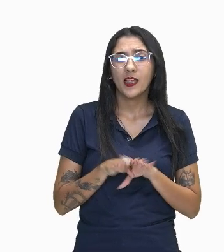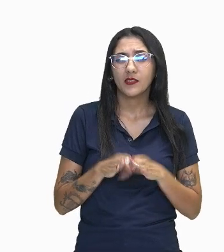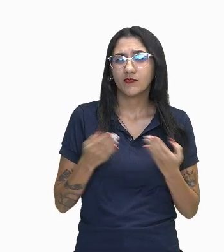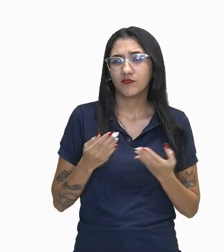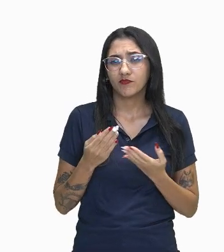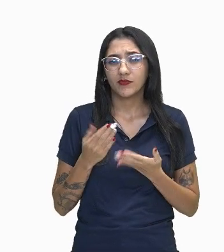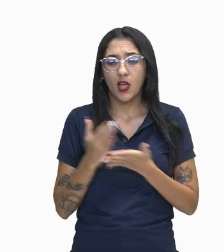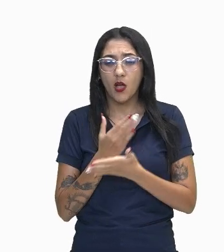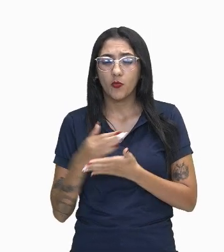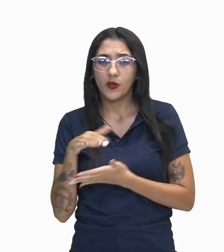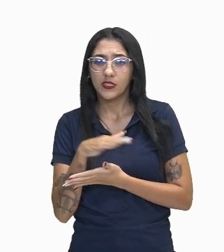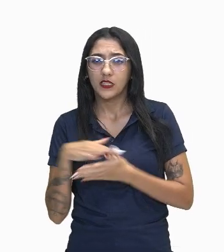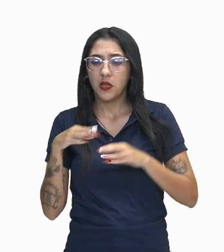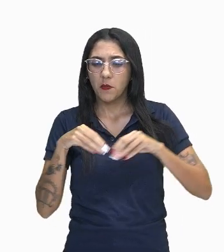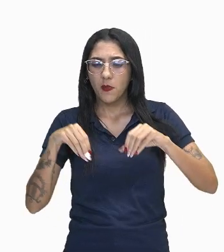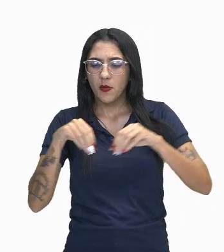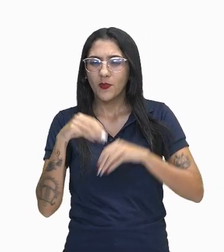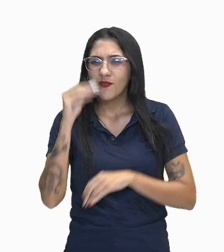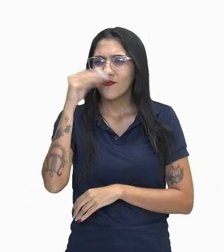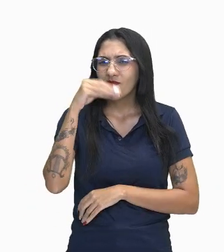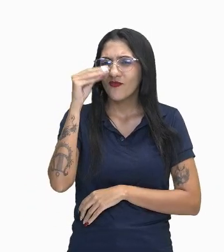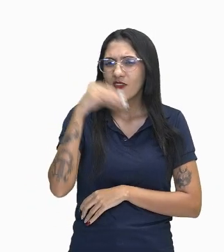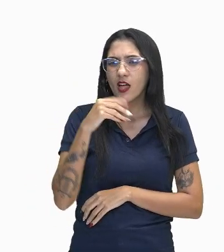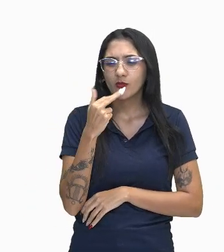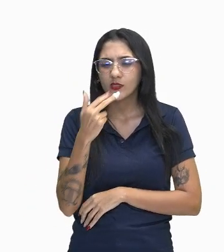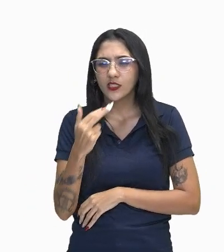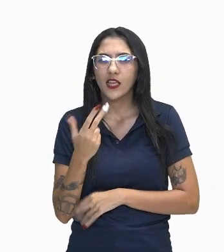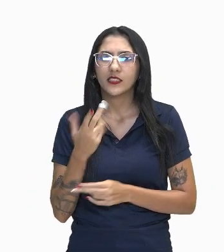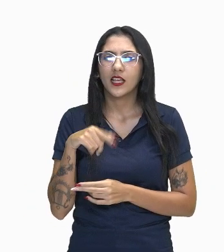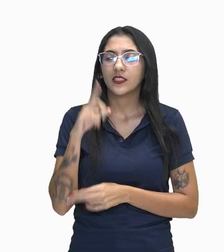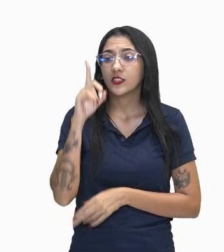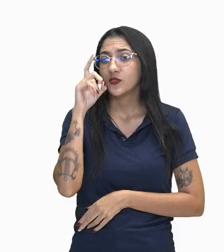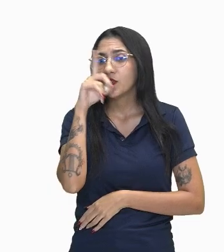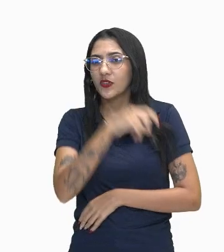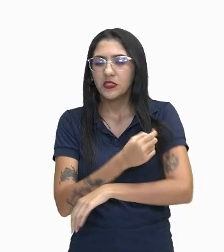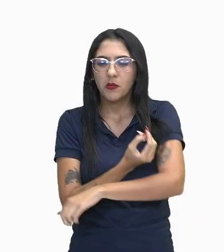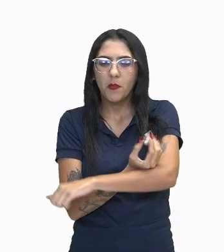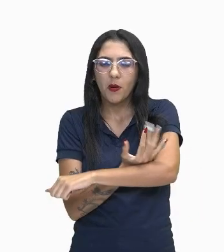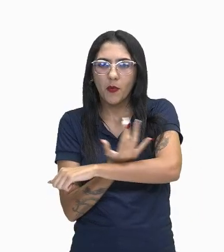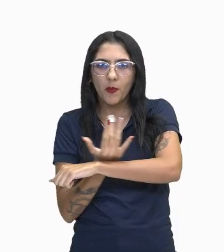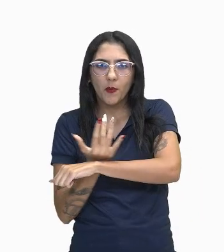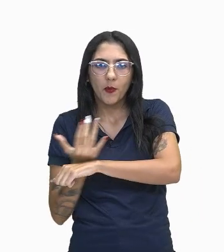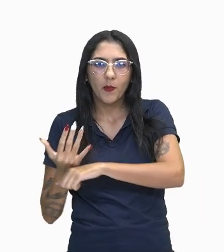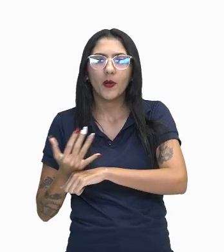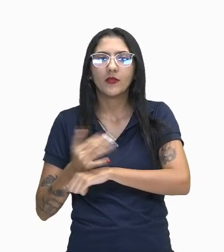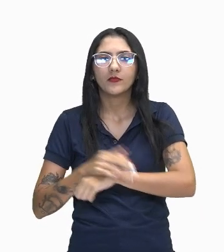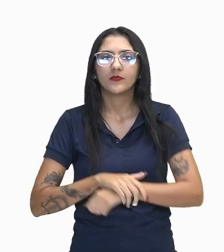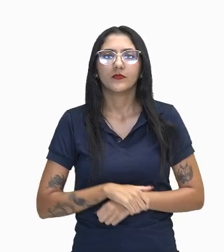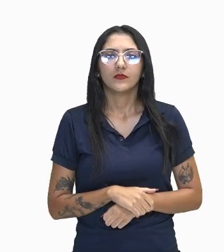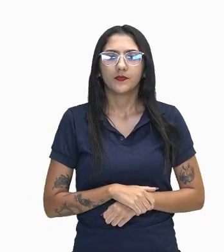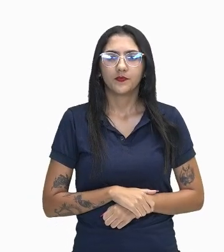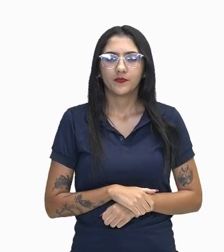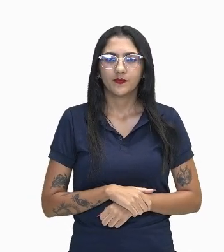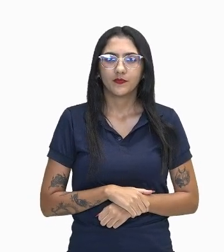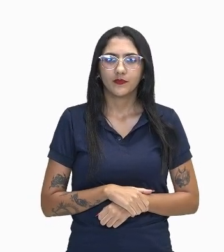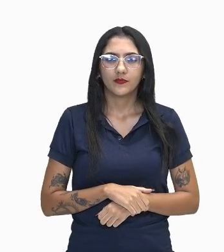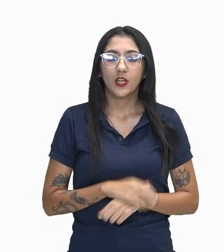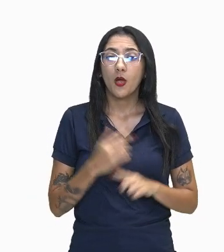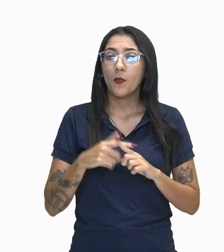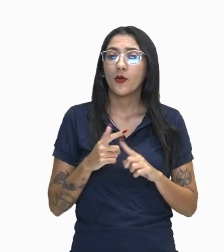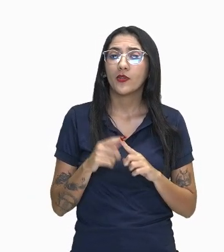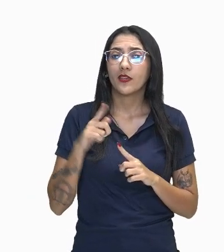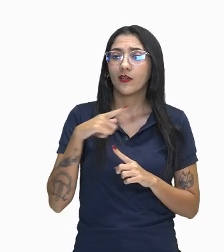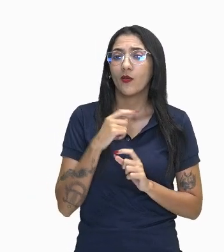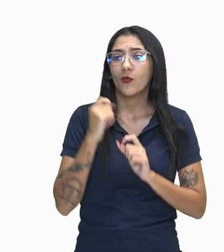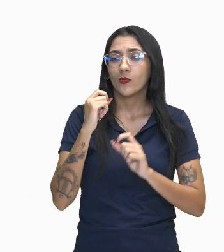áreas, pobres em nutrientes, que acaba dificultando o cultivo e o crescimento de uma vegetação mais densa, até por características aí do